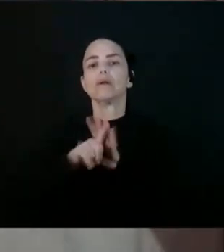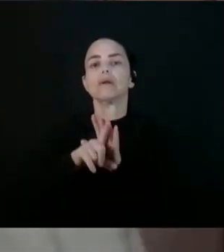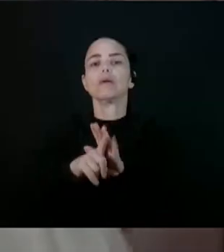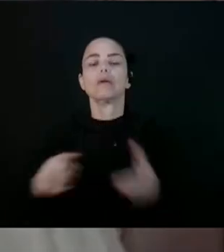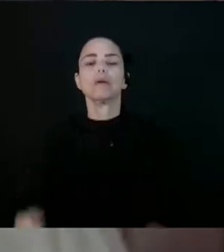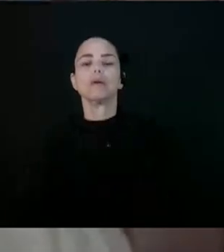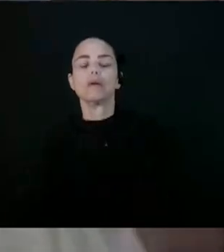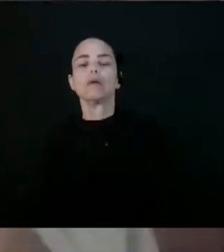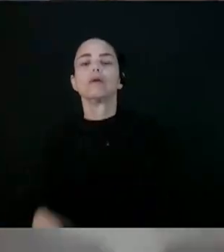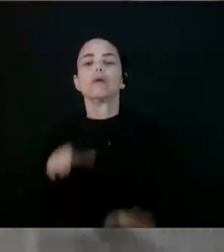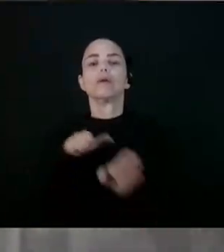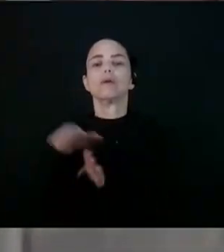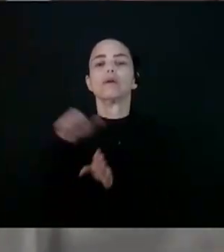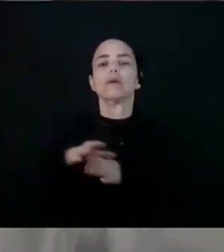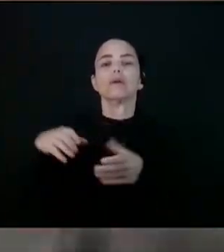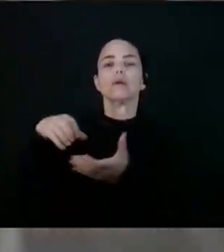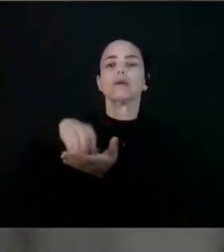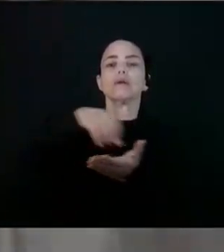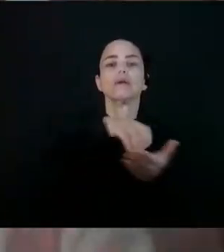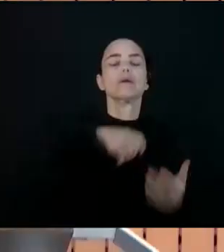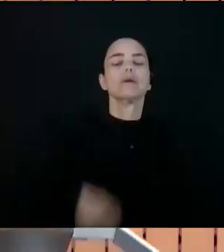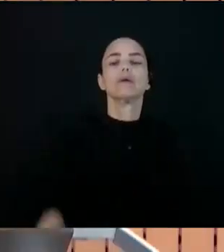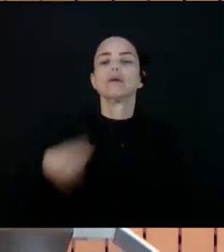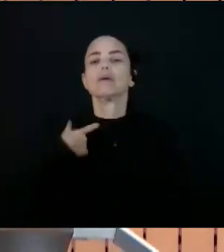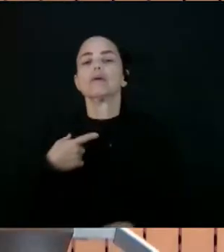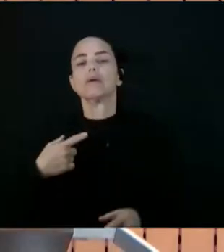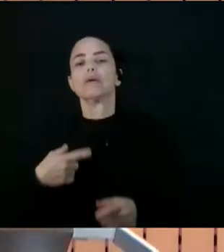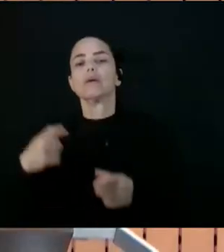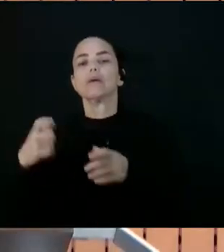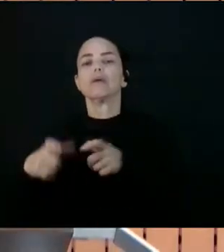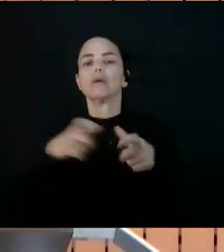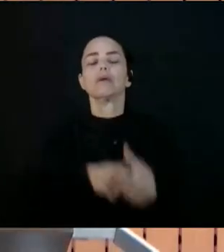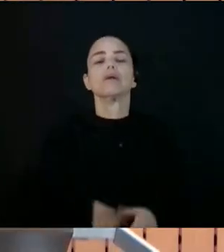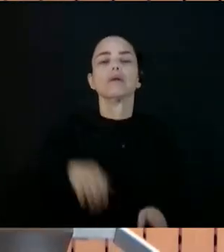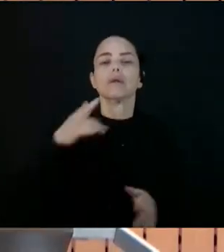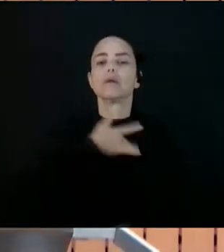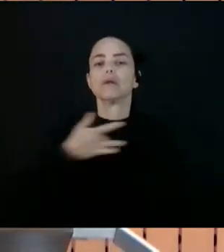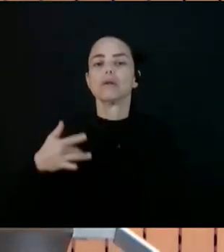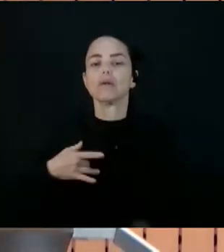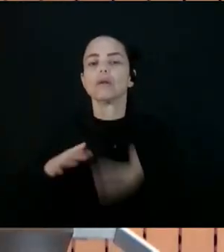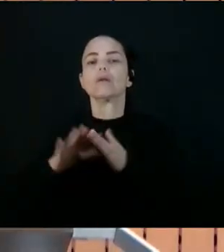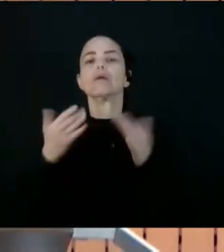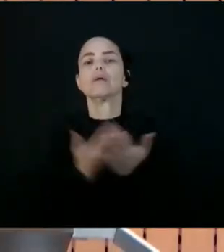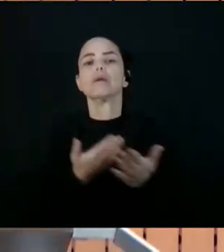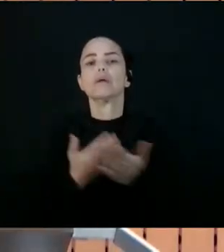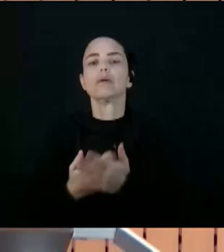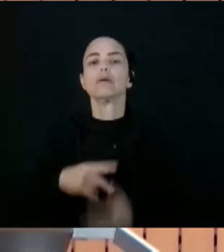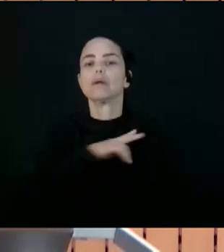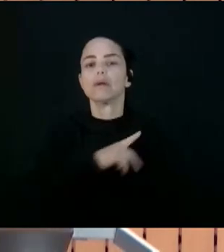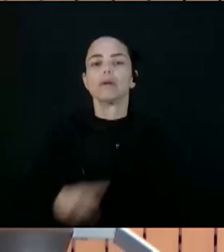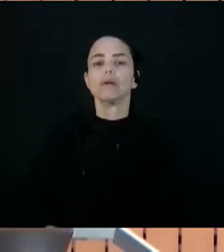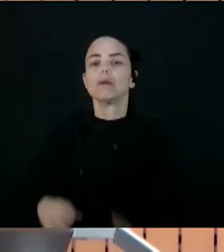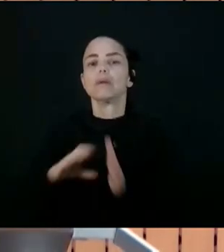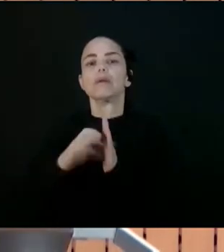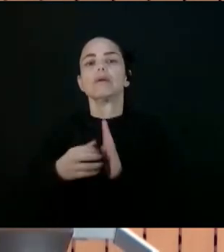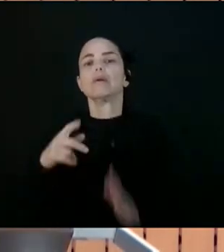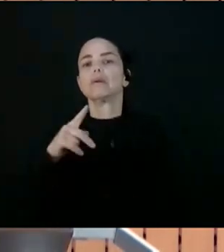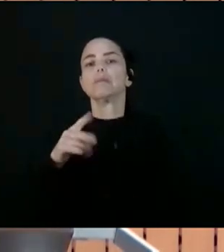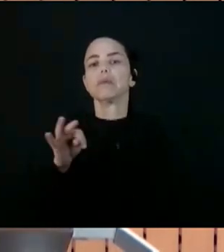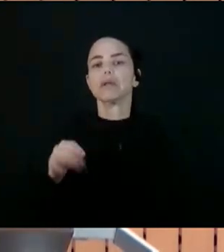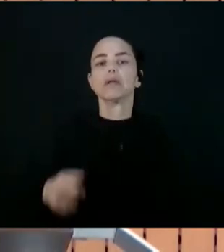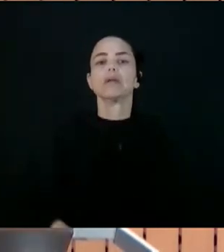Conselhos Locais de Saúde e de Escola. Ele foi também presidente do Partido dos Trabalhadores por um período.